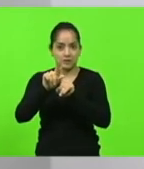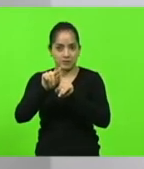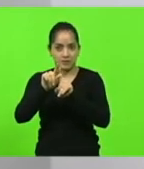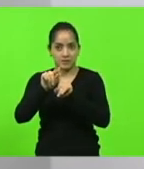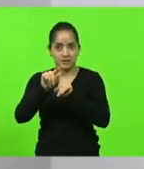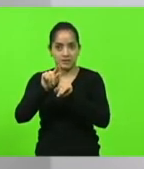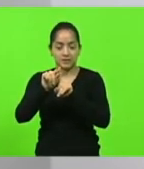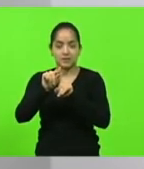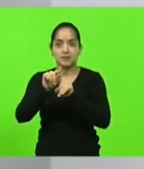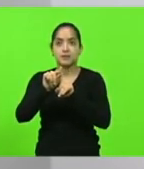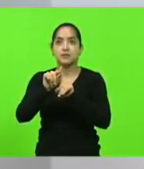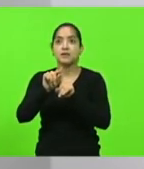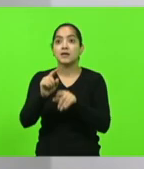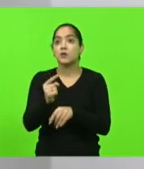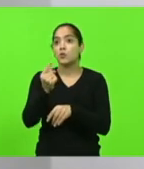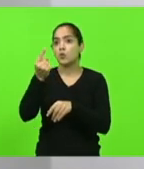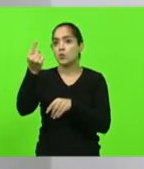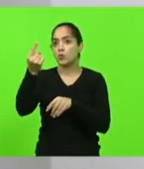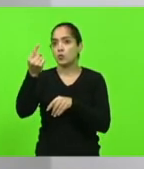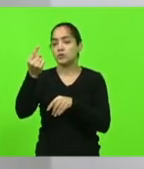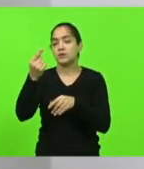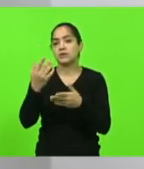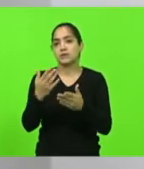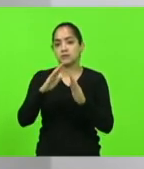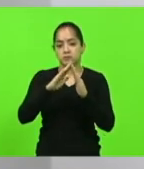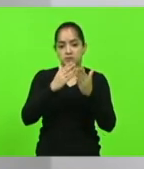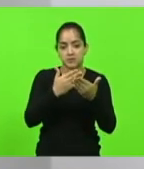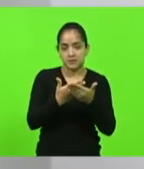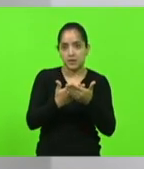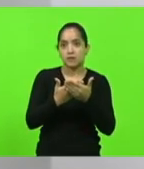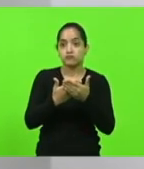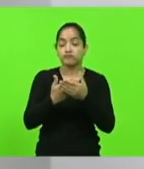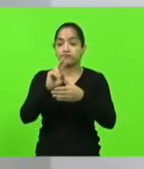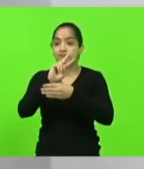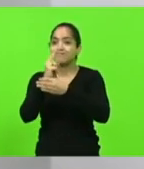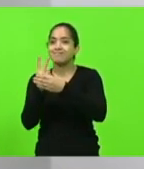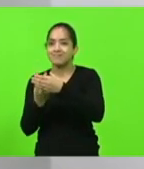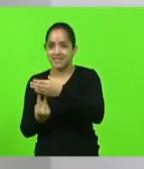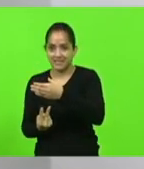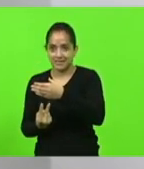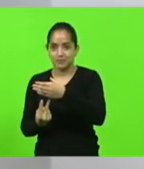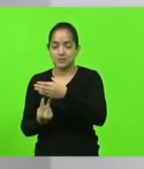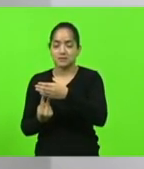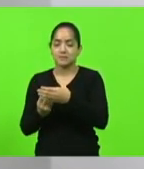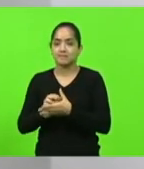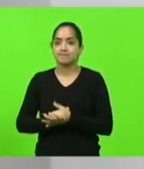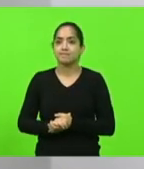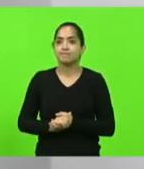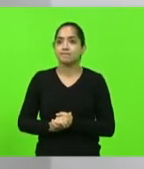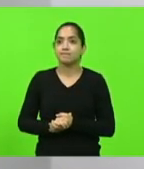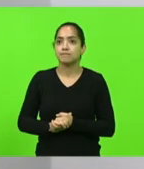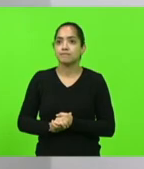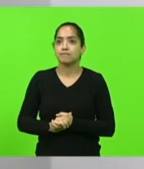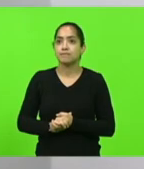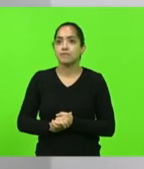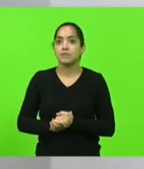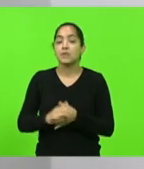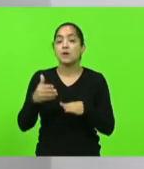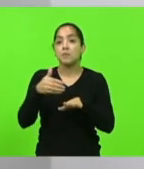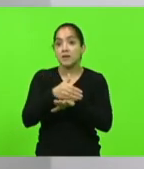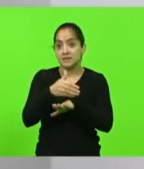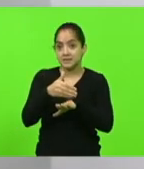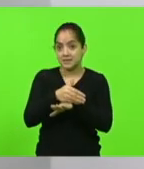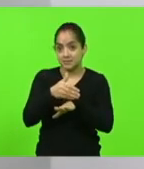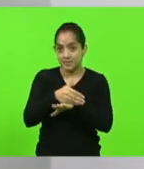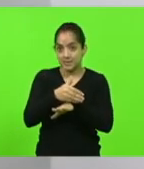as escolas do estado bilíngue né em com a participação